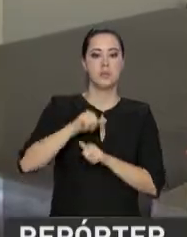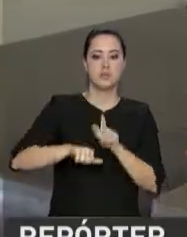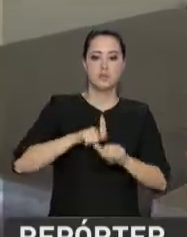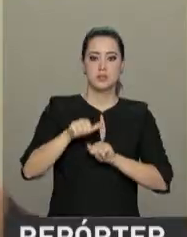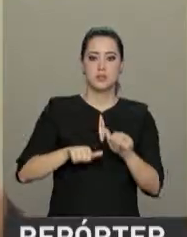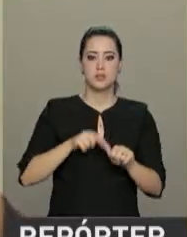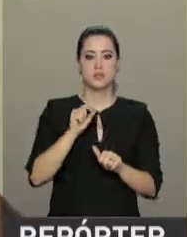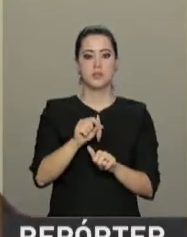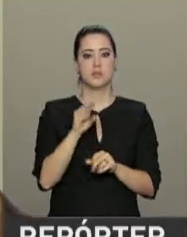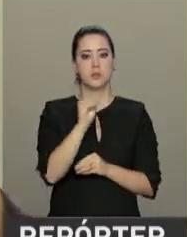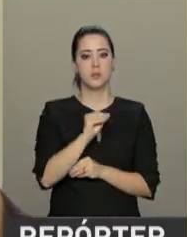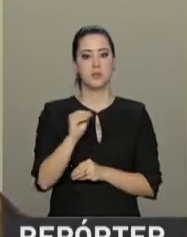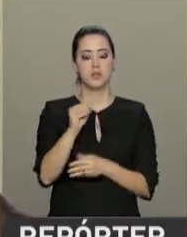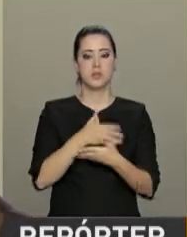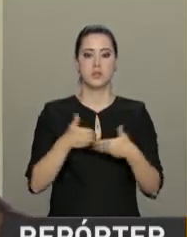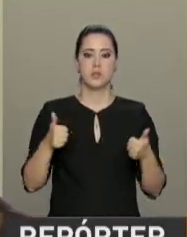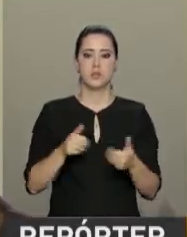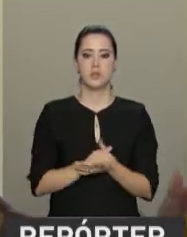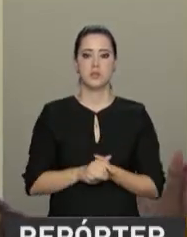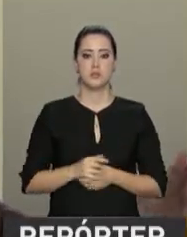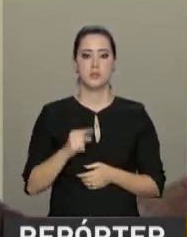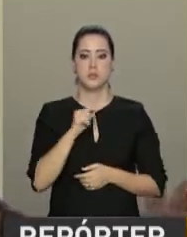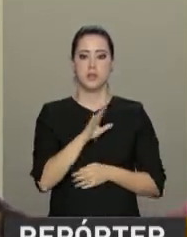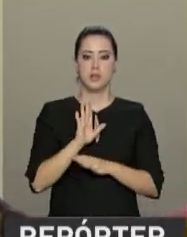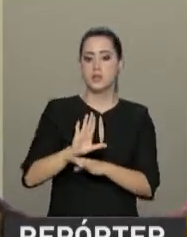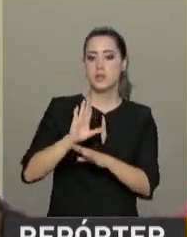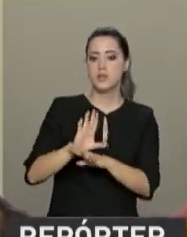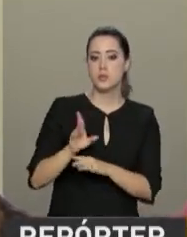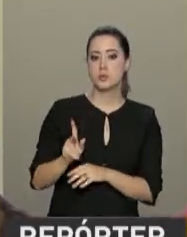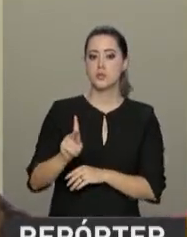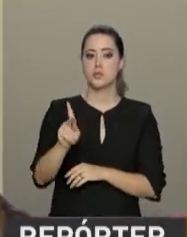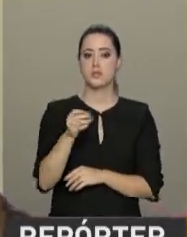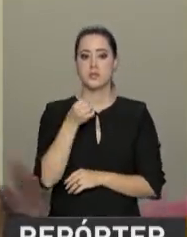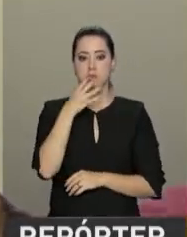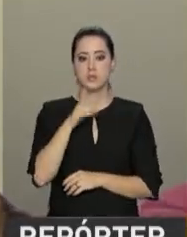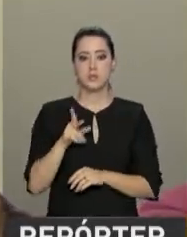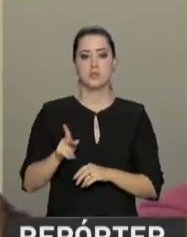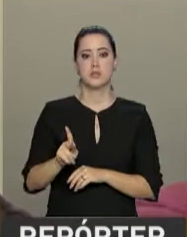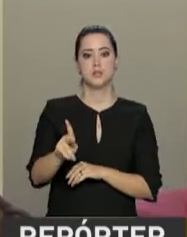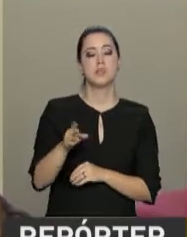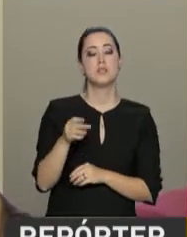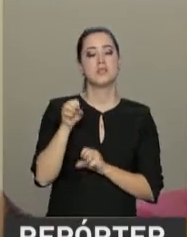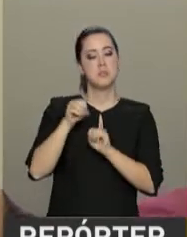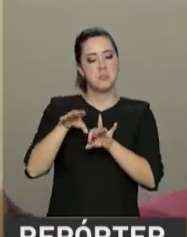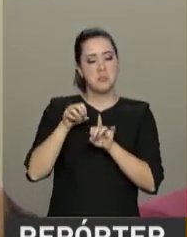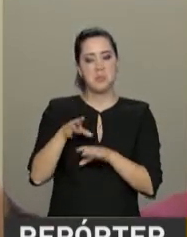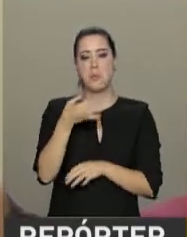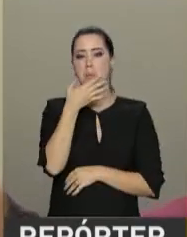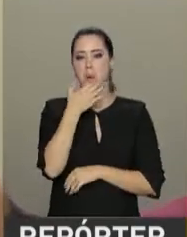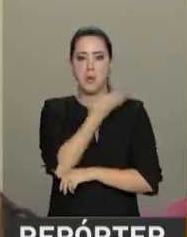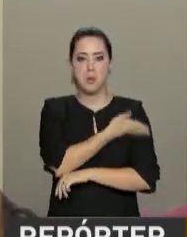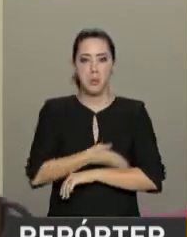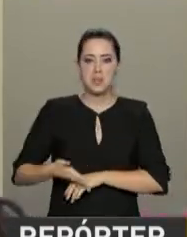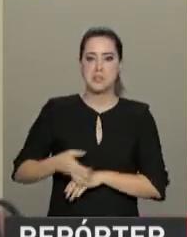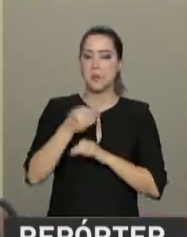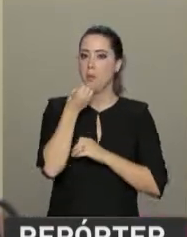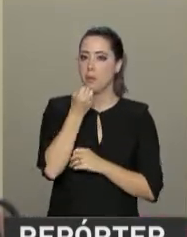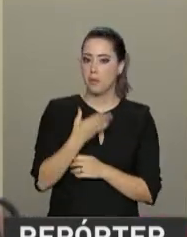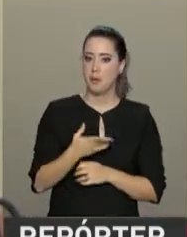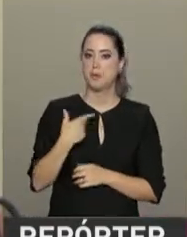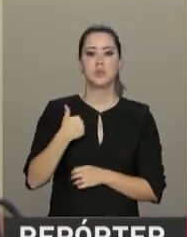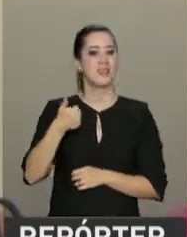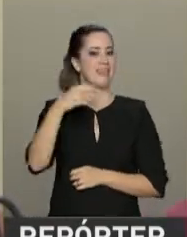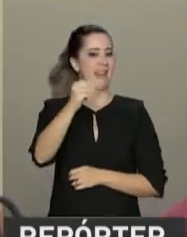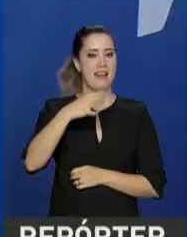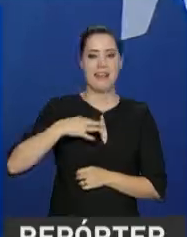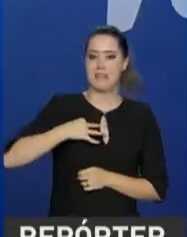mais leve ele ajuda bastante a gente pede ainda a faltar ele sempre estava respondendo cassação só com nota